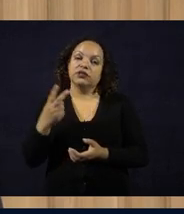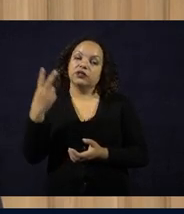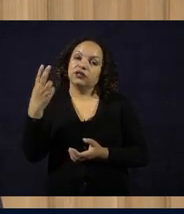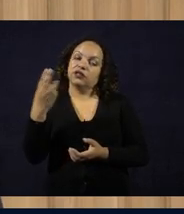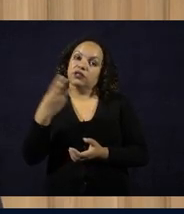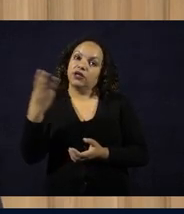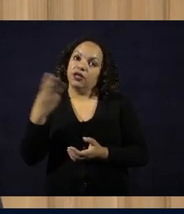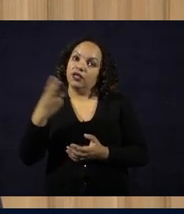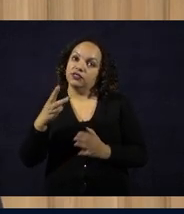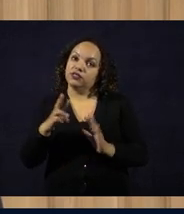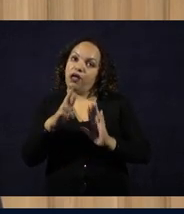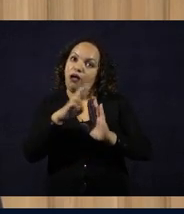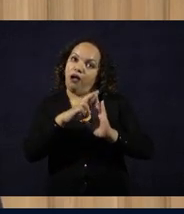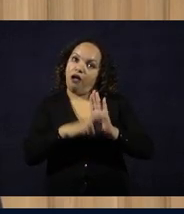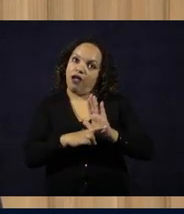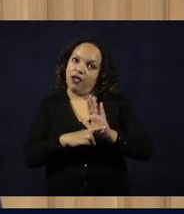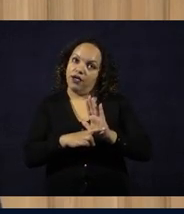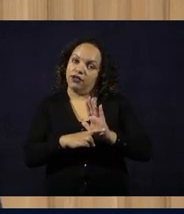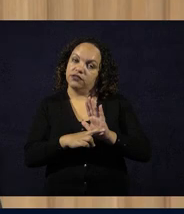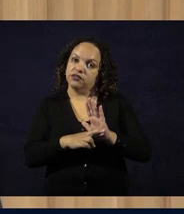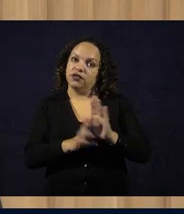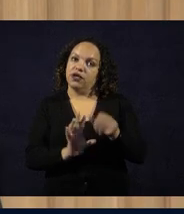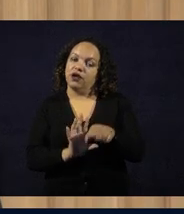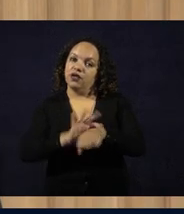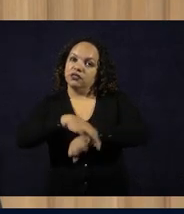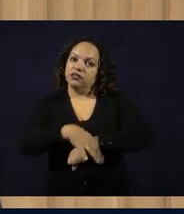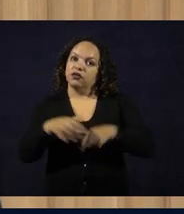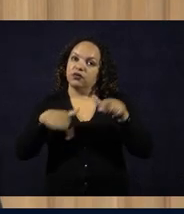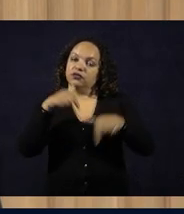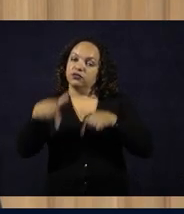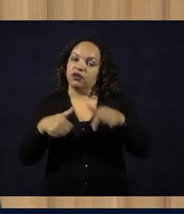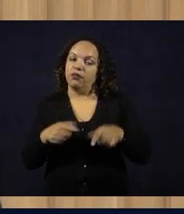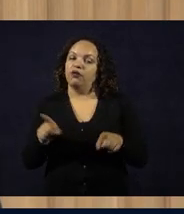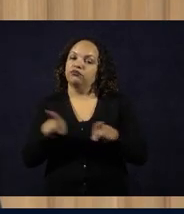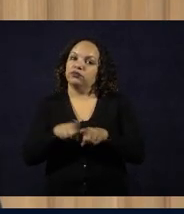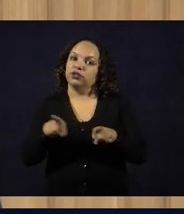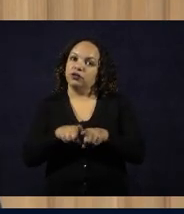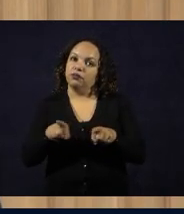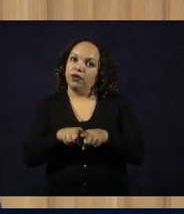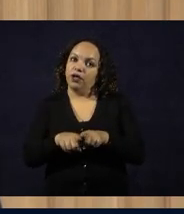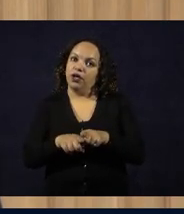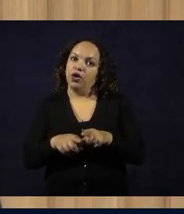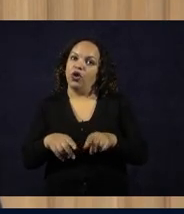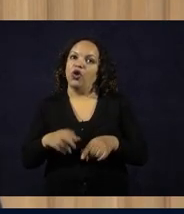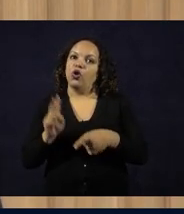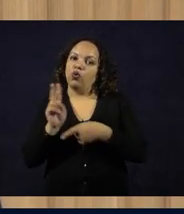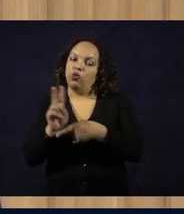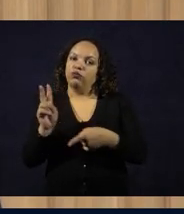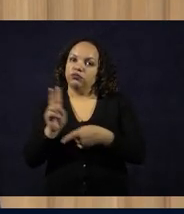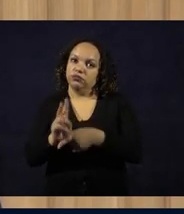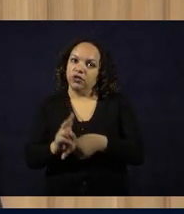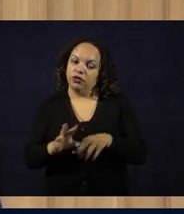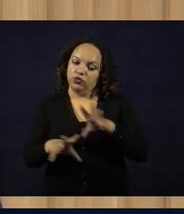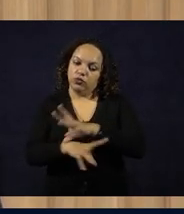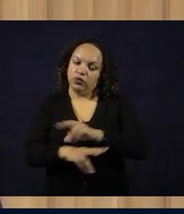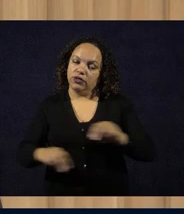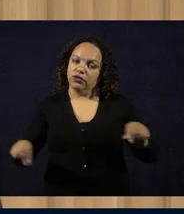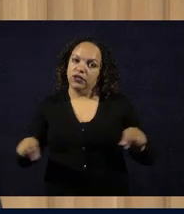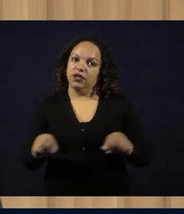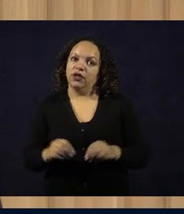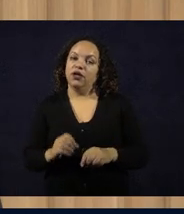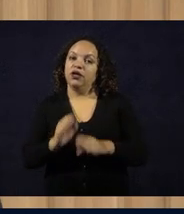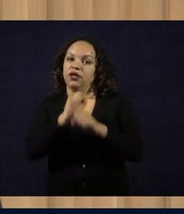que é de segurança no trabalho de gestão ambiental e de NBR de social né social